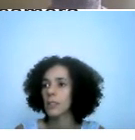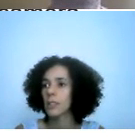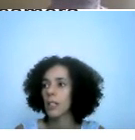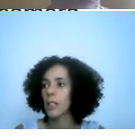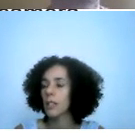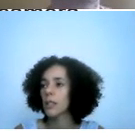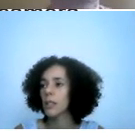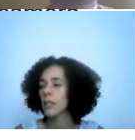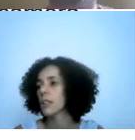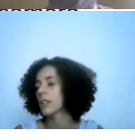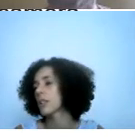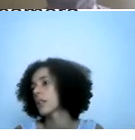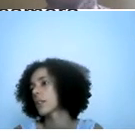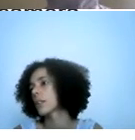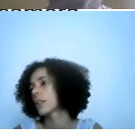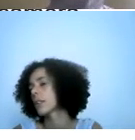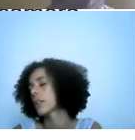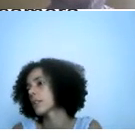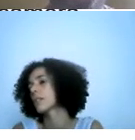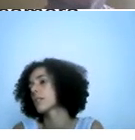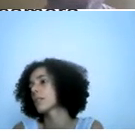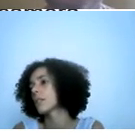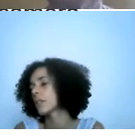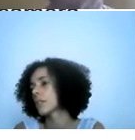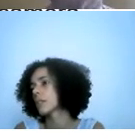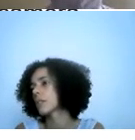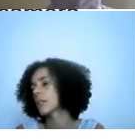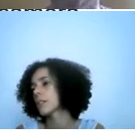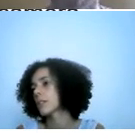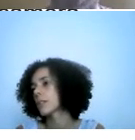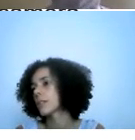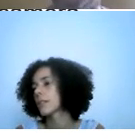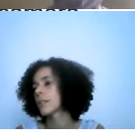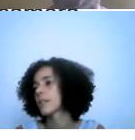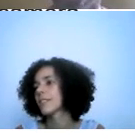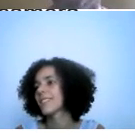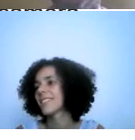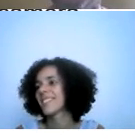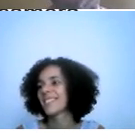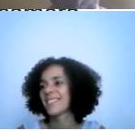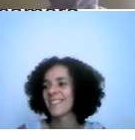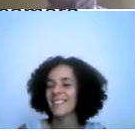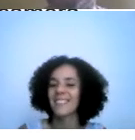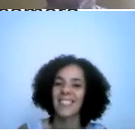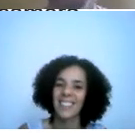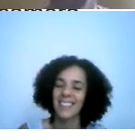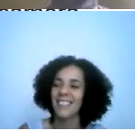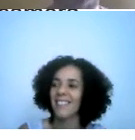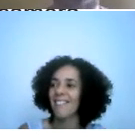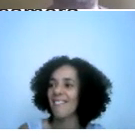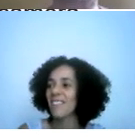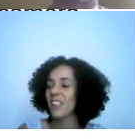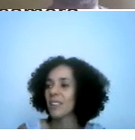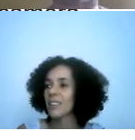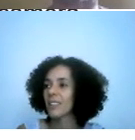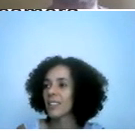é um risco grande, né? Porque a gente sempre tem... Quem gosta de planta, vê uma plantinha, traz para casa, está ali guardada. Mas quando você